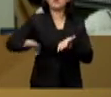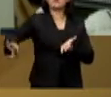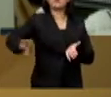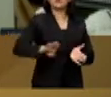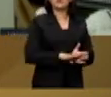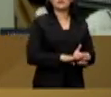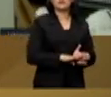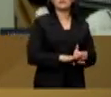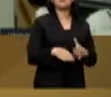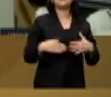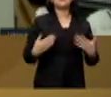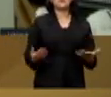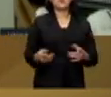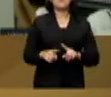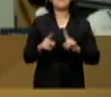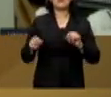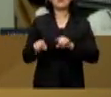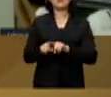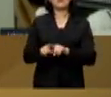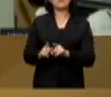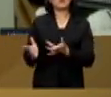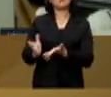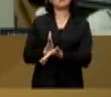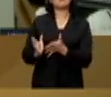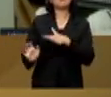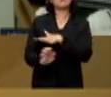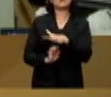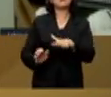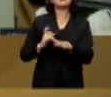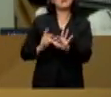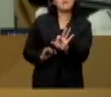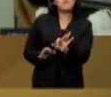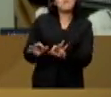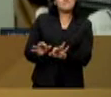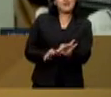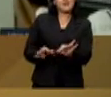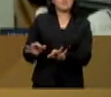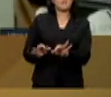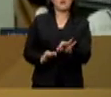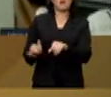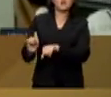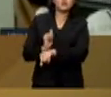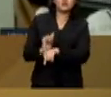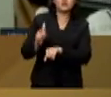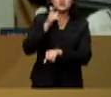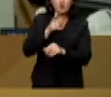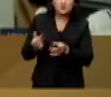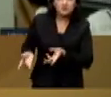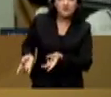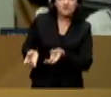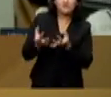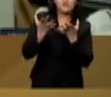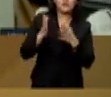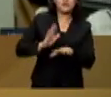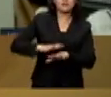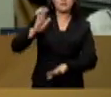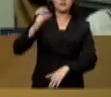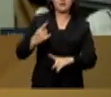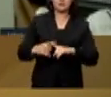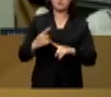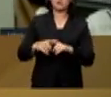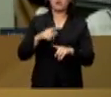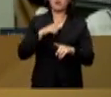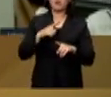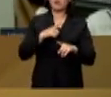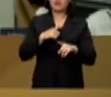organizações comerciais estão se aparelhando para isso. E a própria massificação das vendas, em face da ampliação ilimitada de seu território